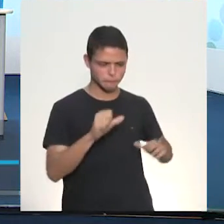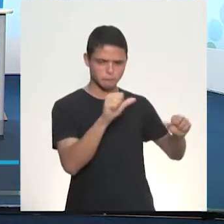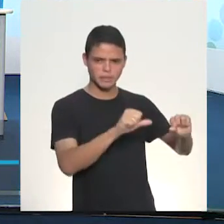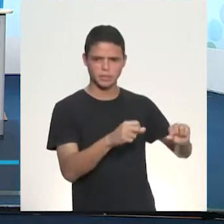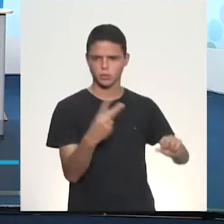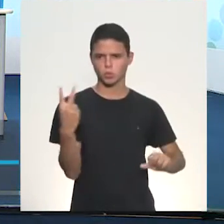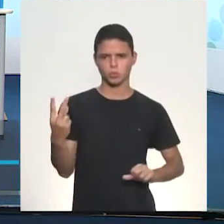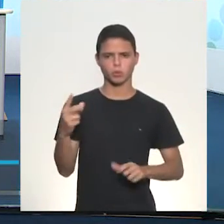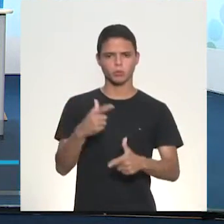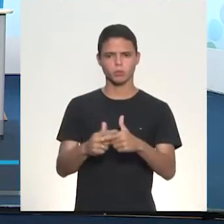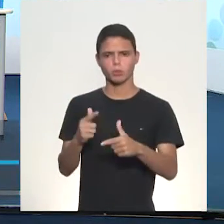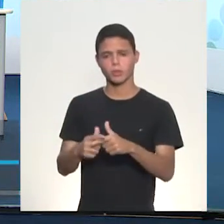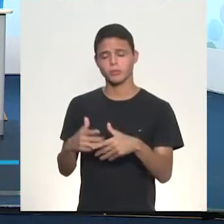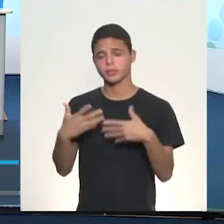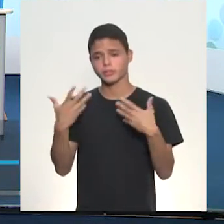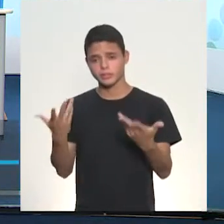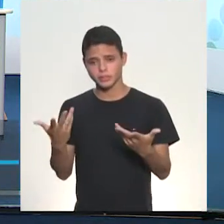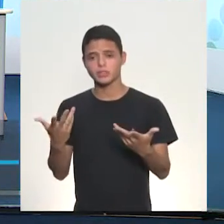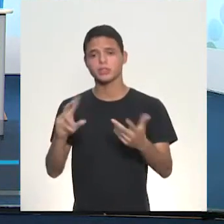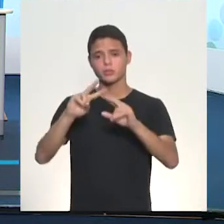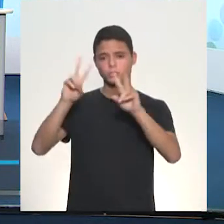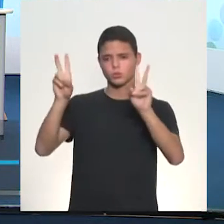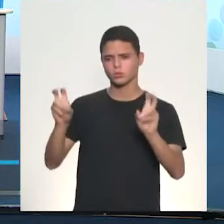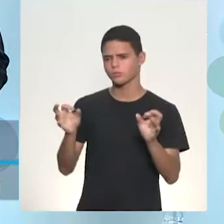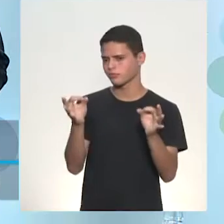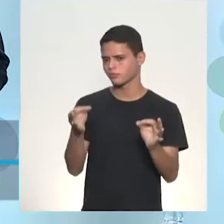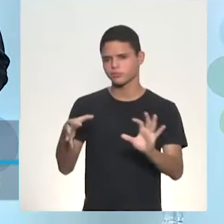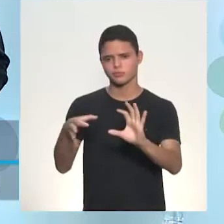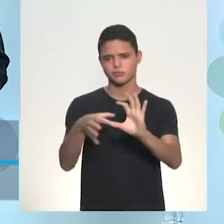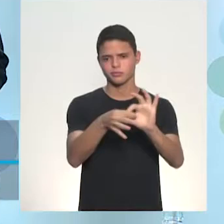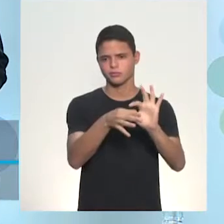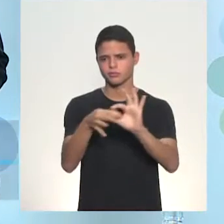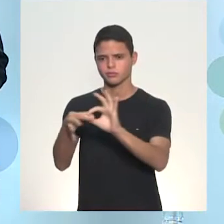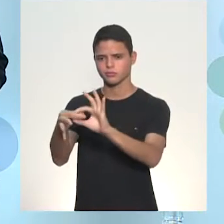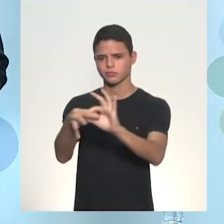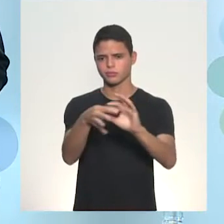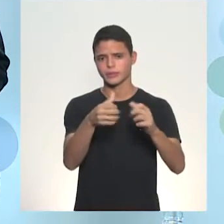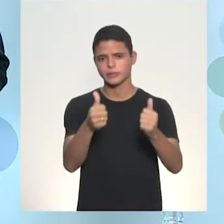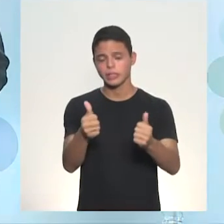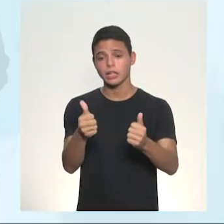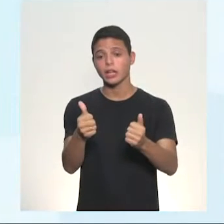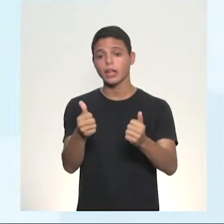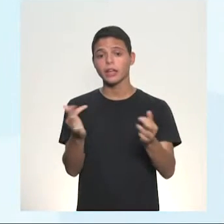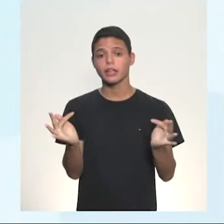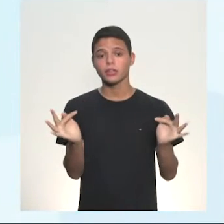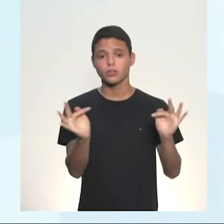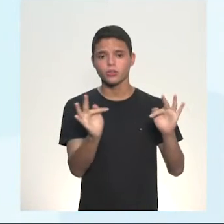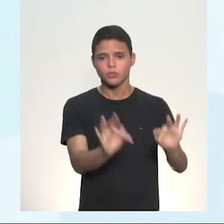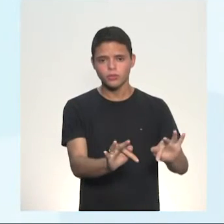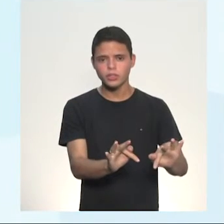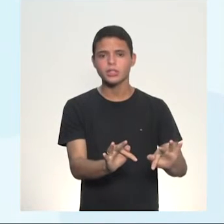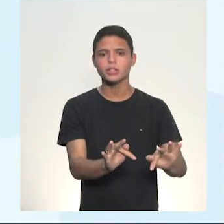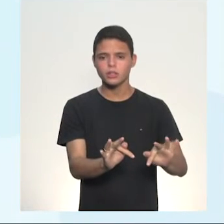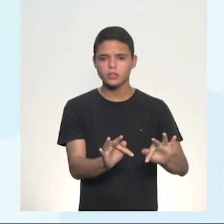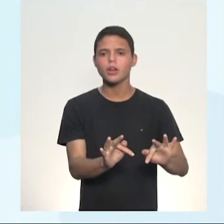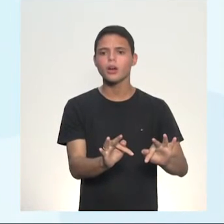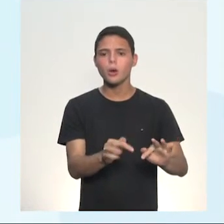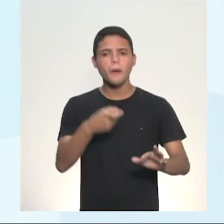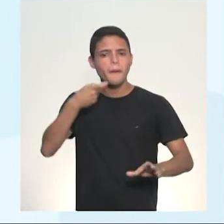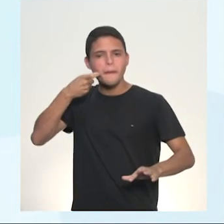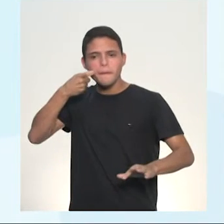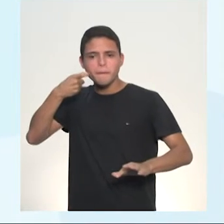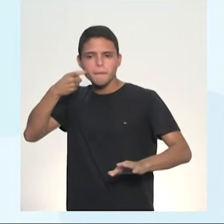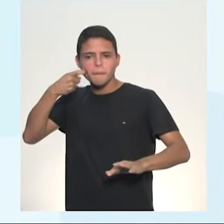tá certinho, né? Tudo Certinho, está conectado. Vamos para o último, nosso último personagem aqui, ó. O que me afeta se os